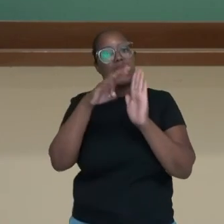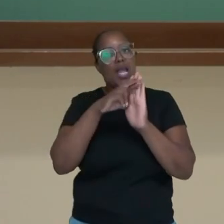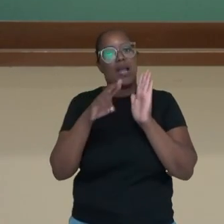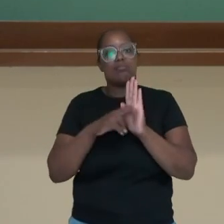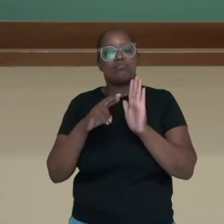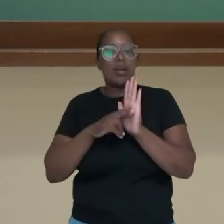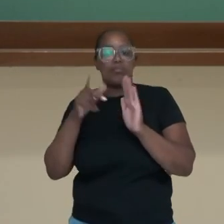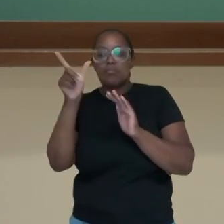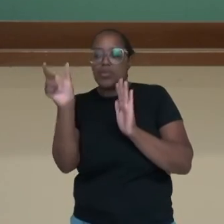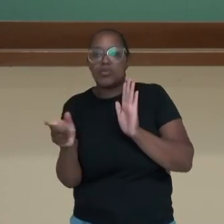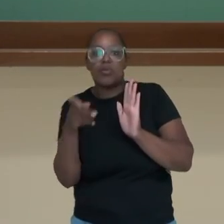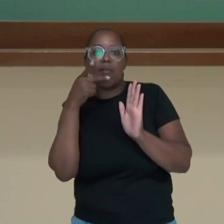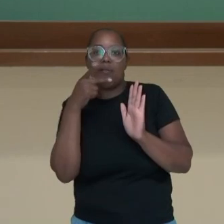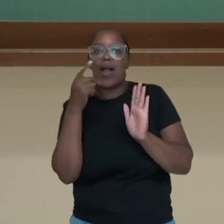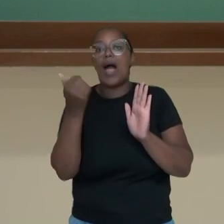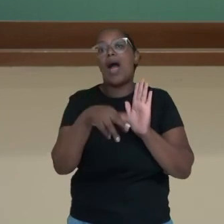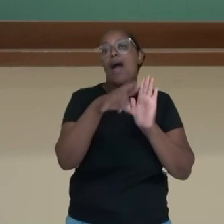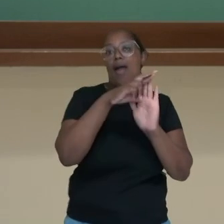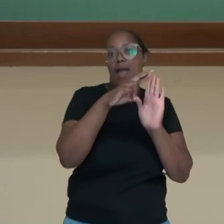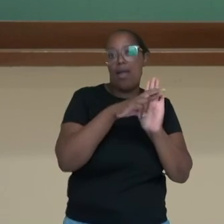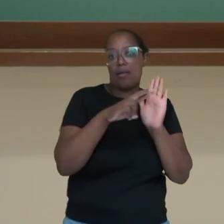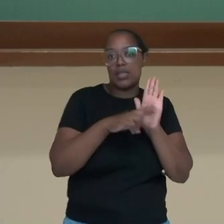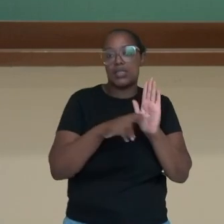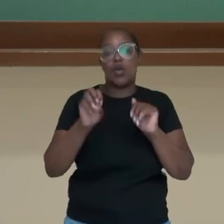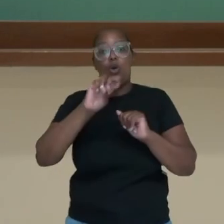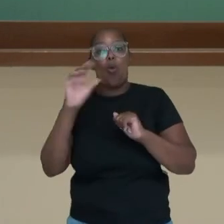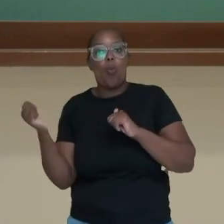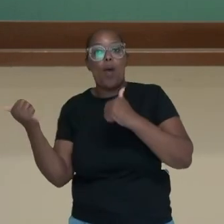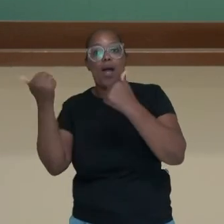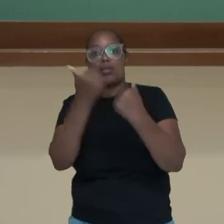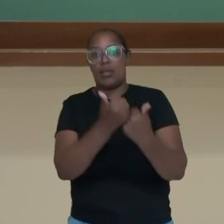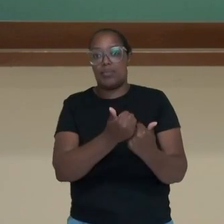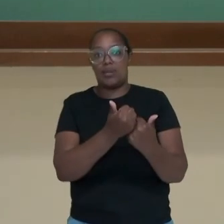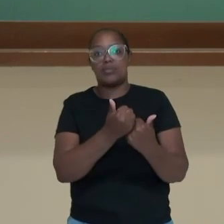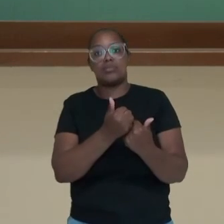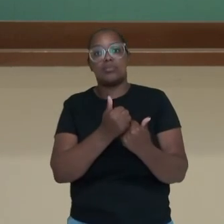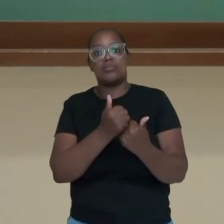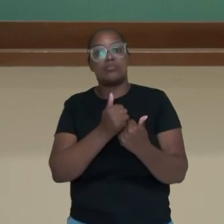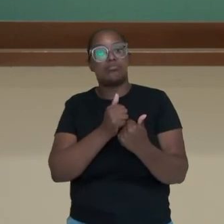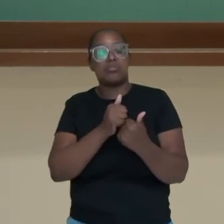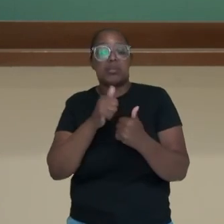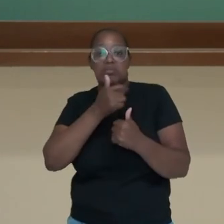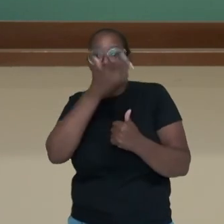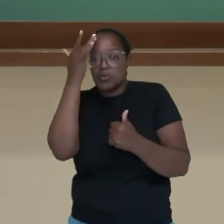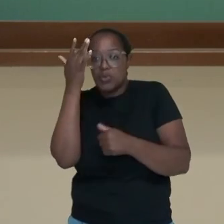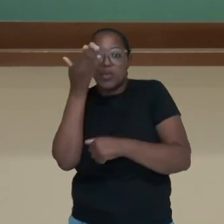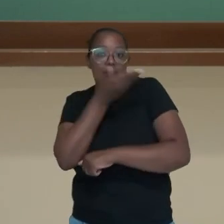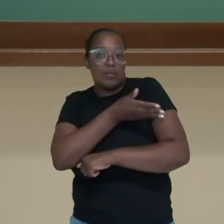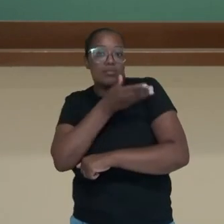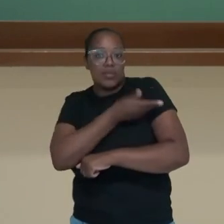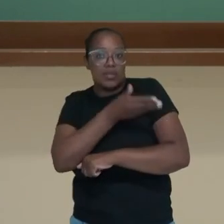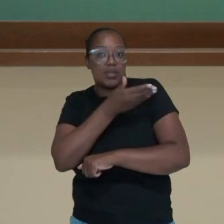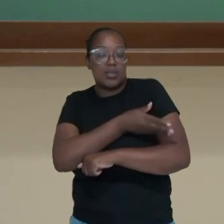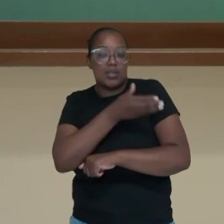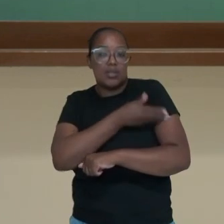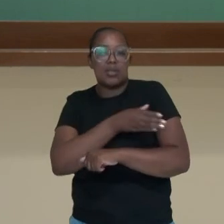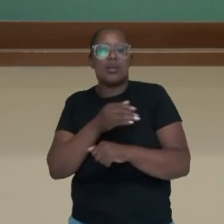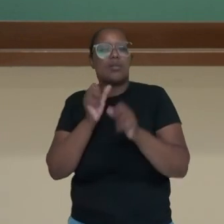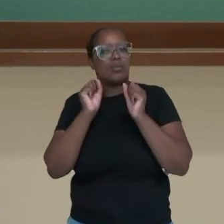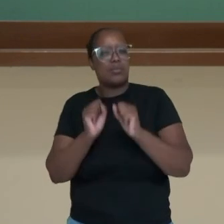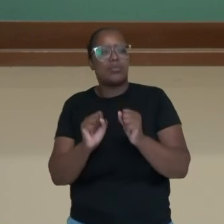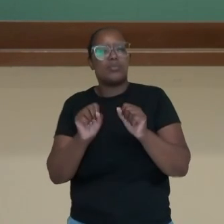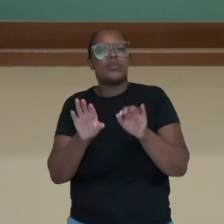falamos aí, adaptadas pelos seus praticantes, por quem está praticando ali. Inclusive